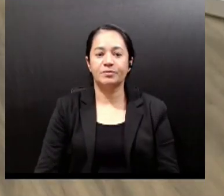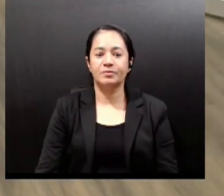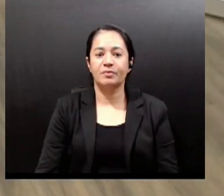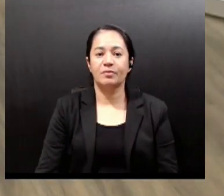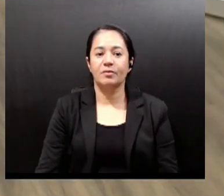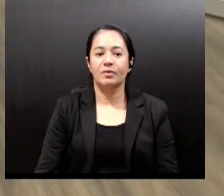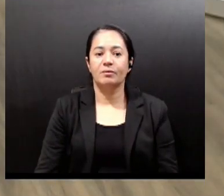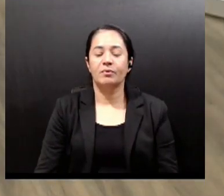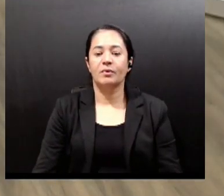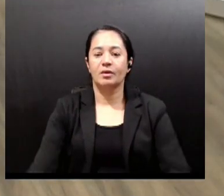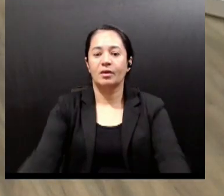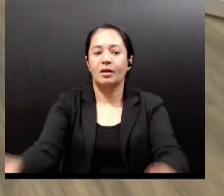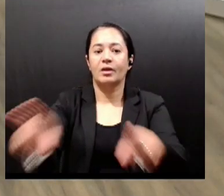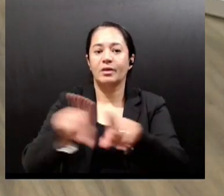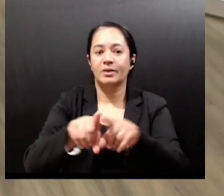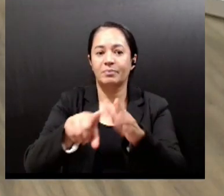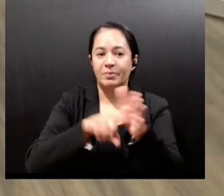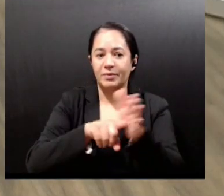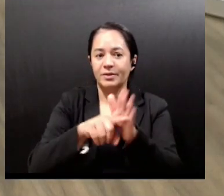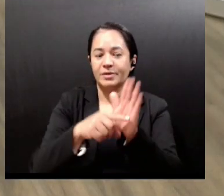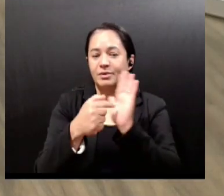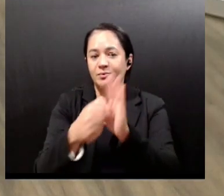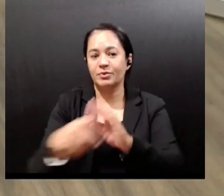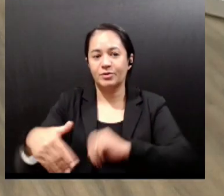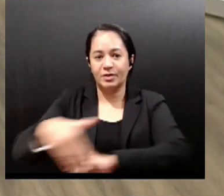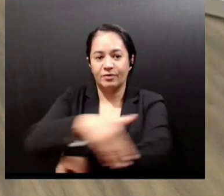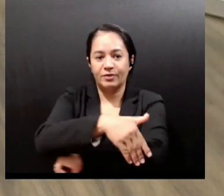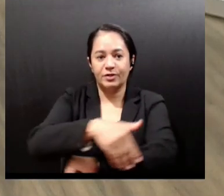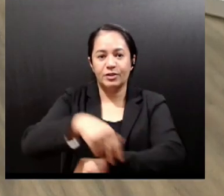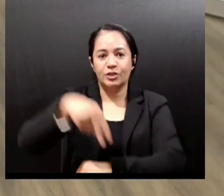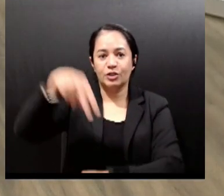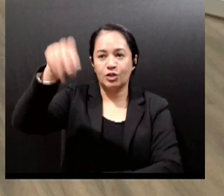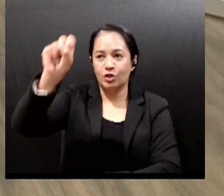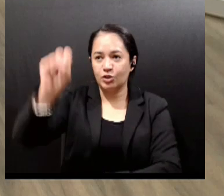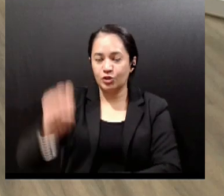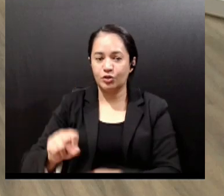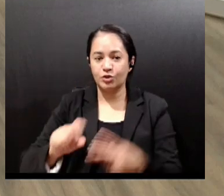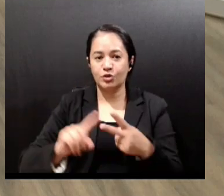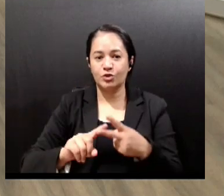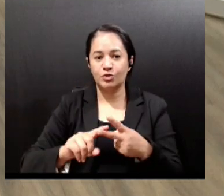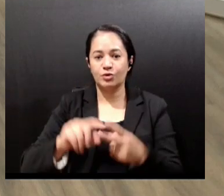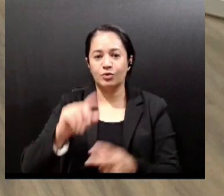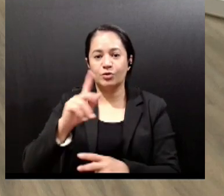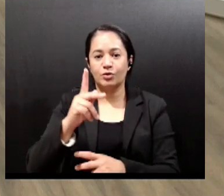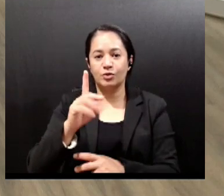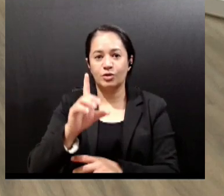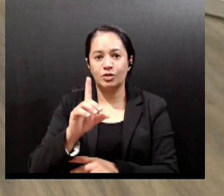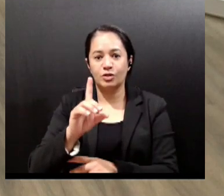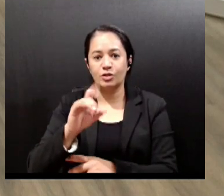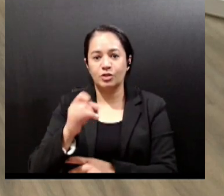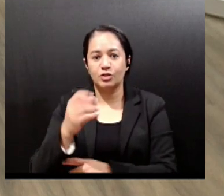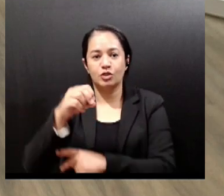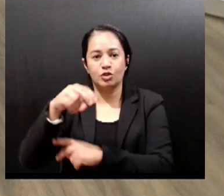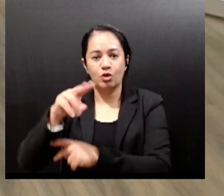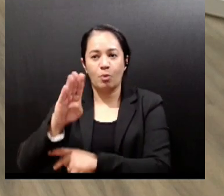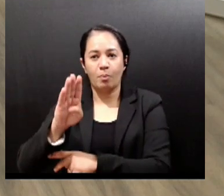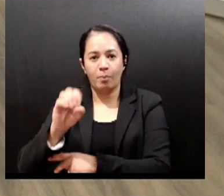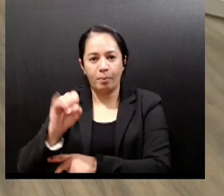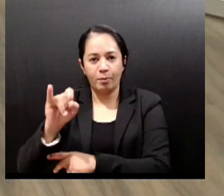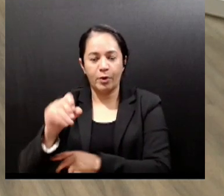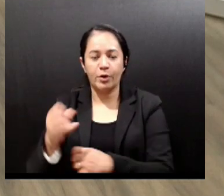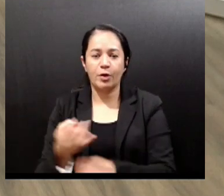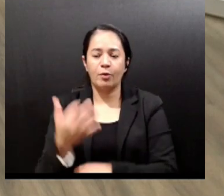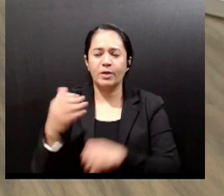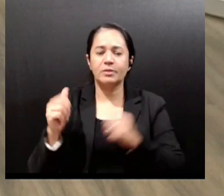avenidas Norte e Sul e John Boyd Dunlop como os pontos críticos aqui na cidade de Campinas. Quais medidas poderiam ser tomadas,